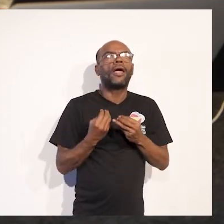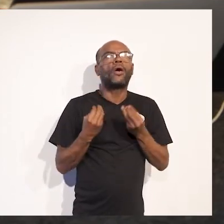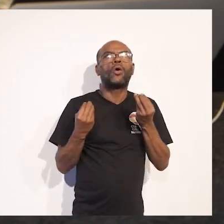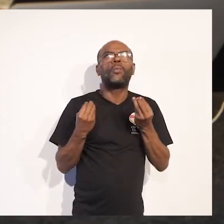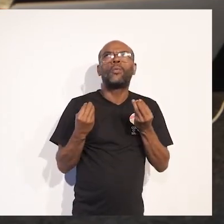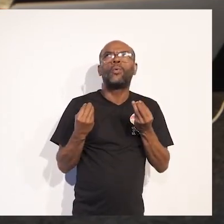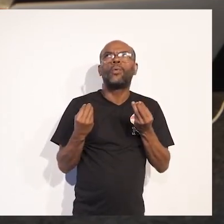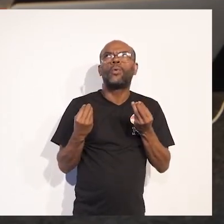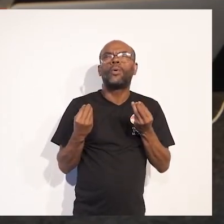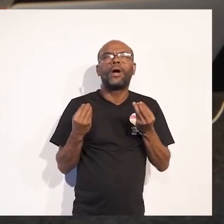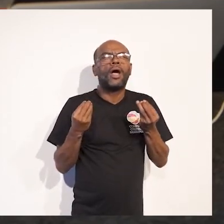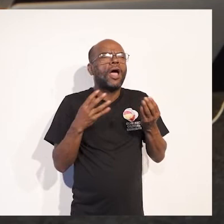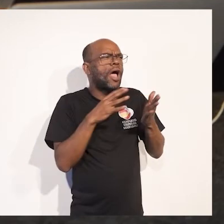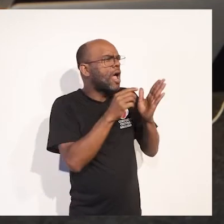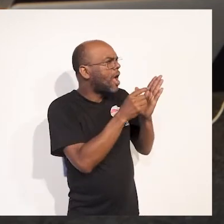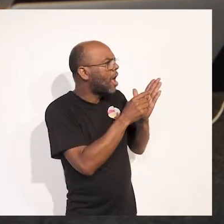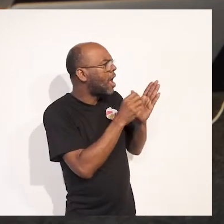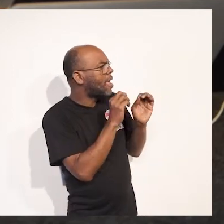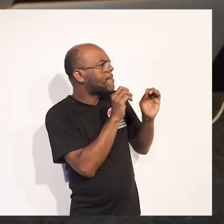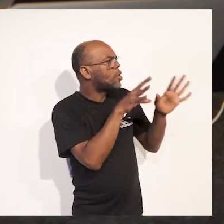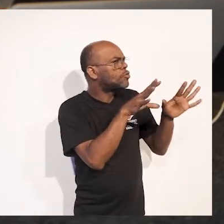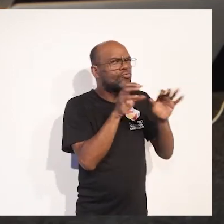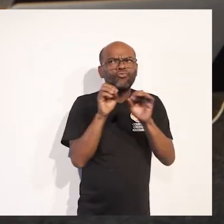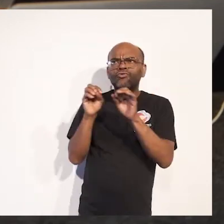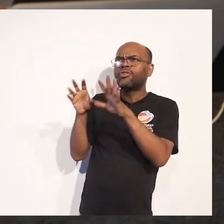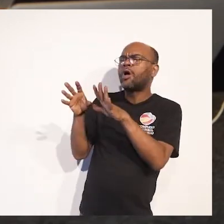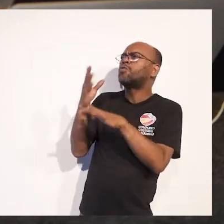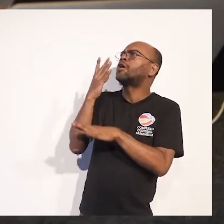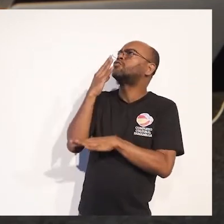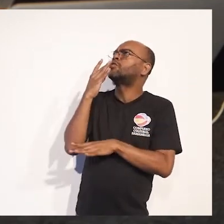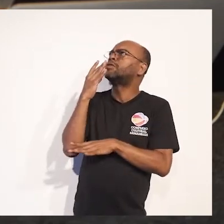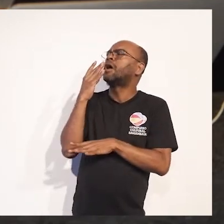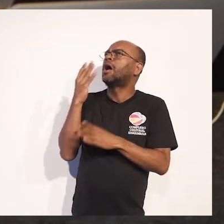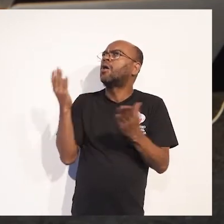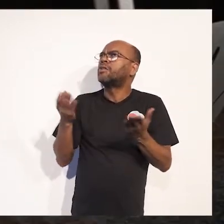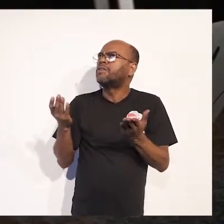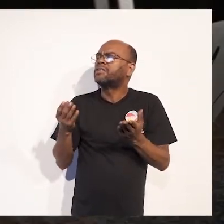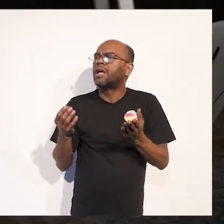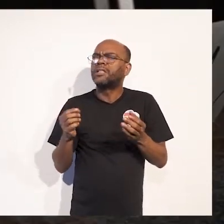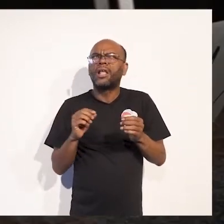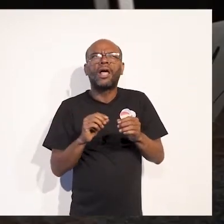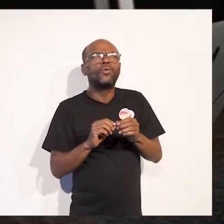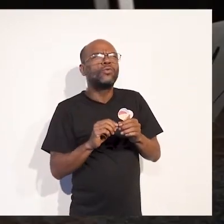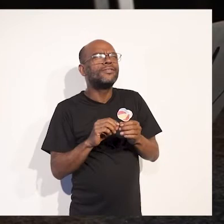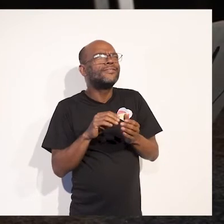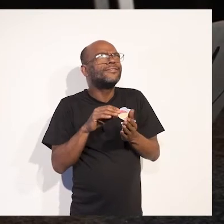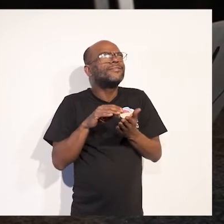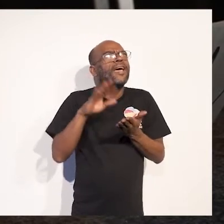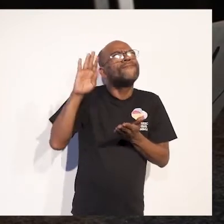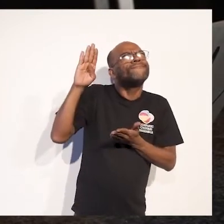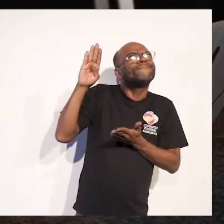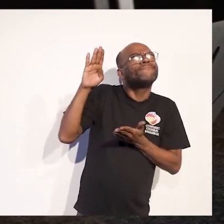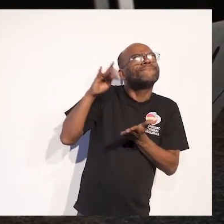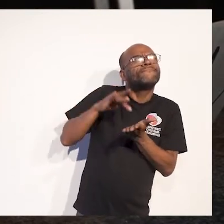que cada luz tem, porque a gente vai sair do Sol e a gente vai entrar nas luzes artificiais. E uma outra coisa que a gente